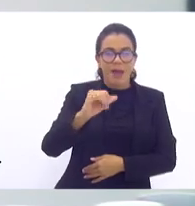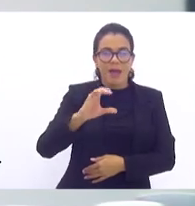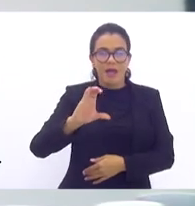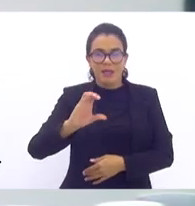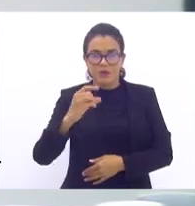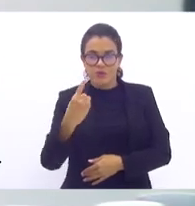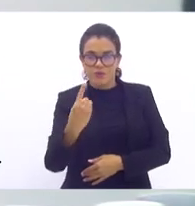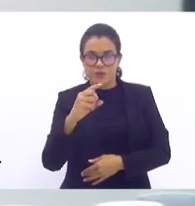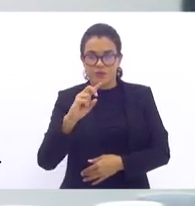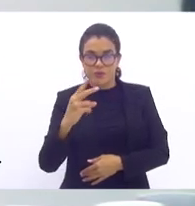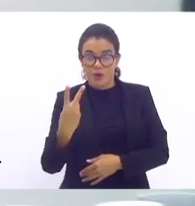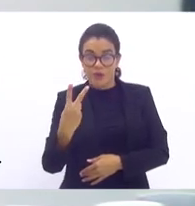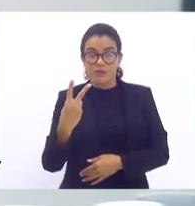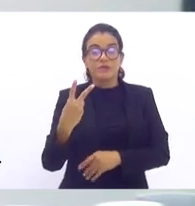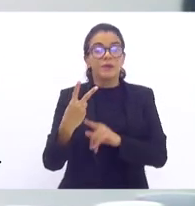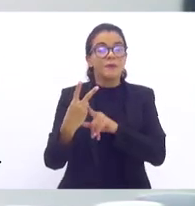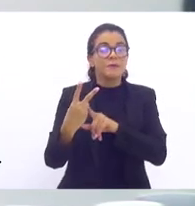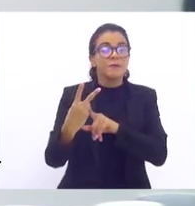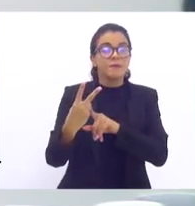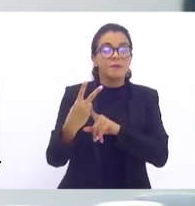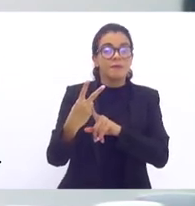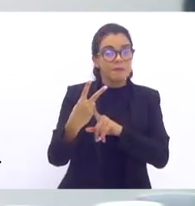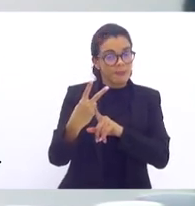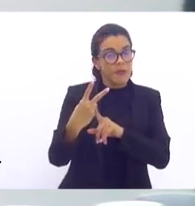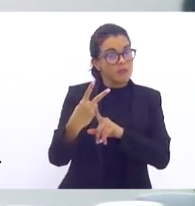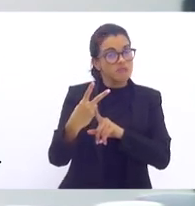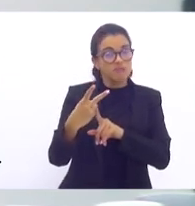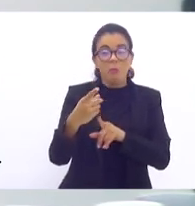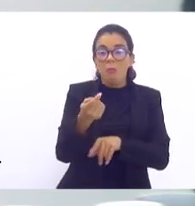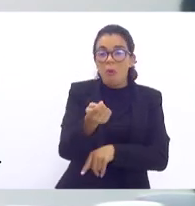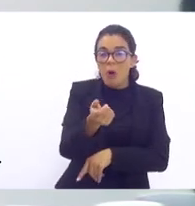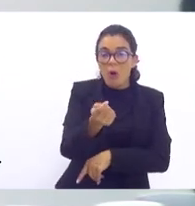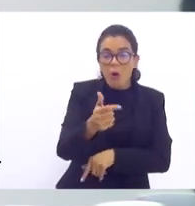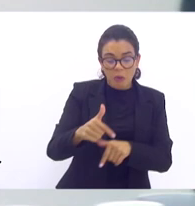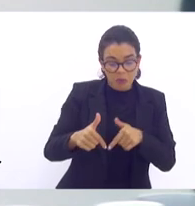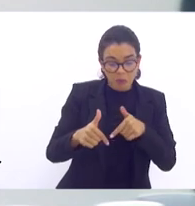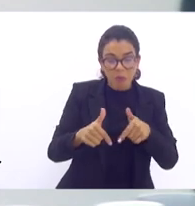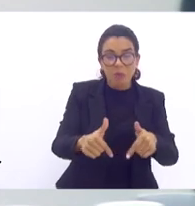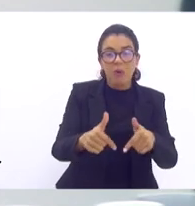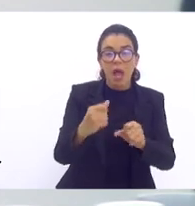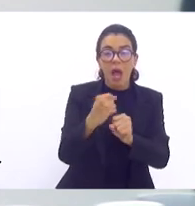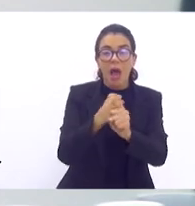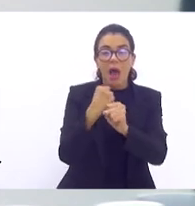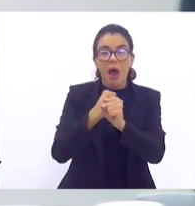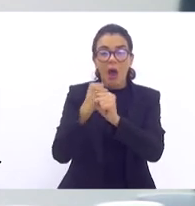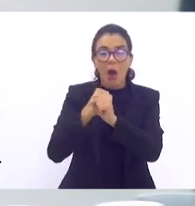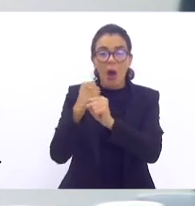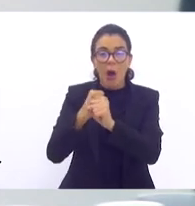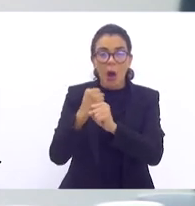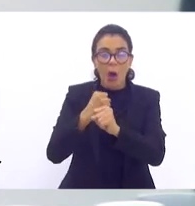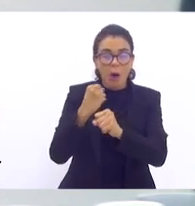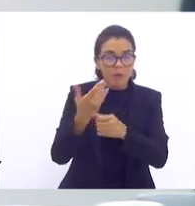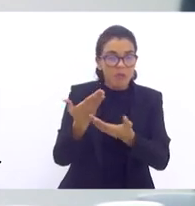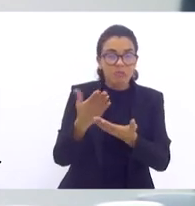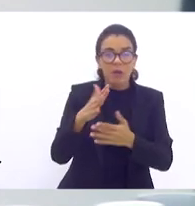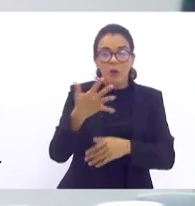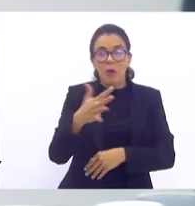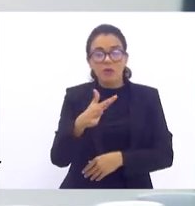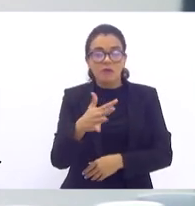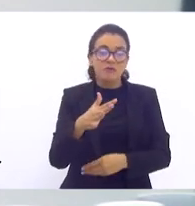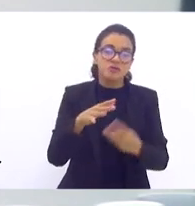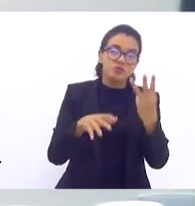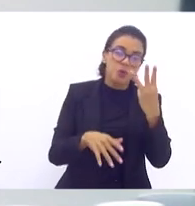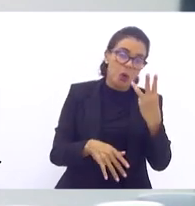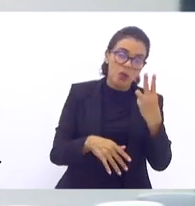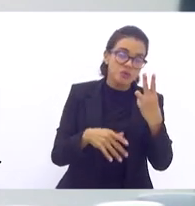pack 2 os parques se concretizaram muito pouco efetivamente as obras foram feitas Talvez nos dois parques